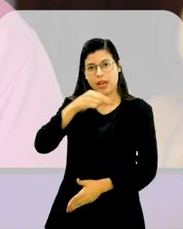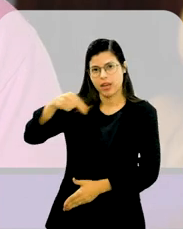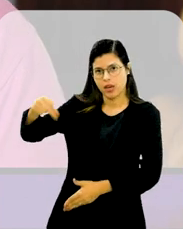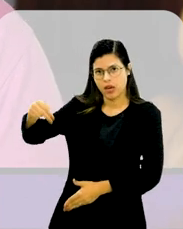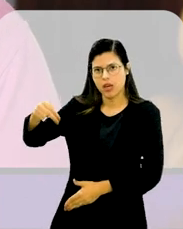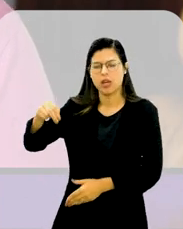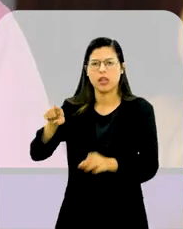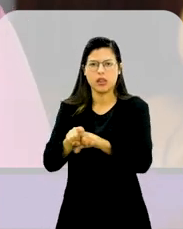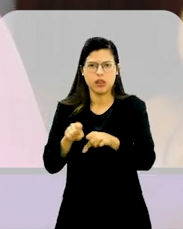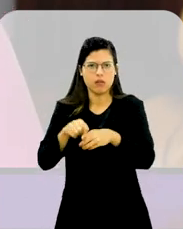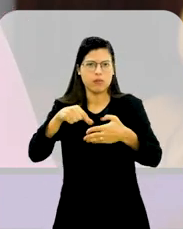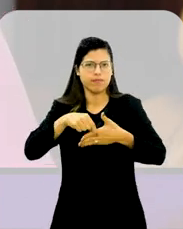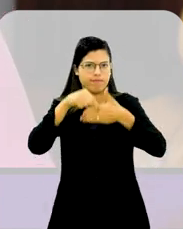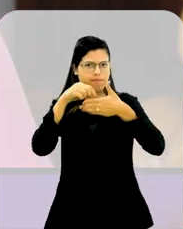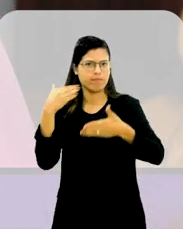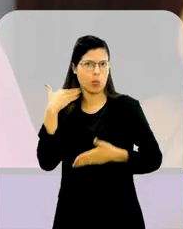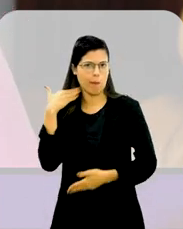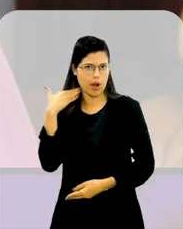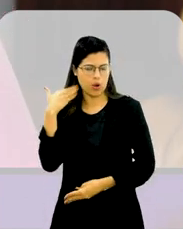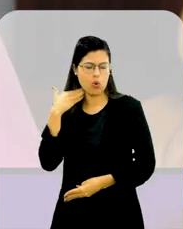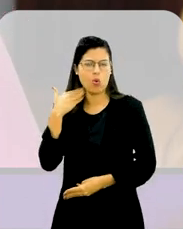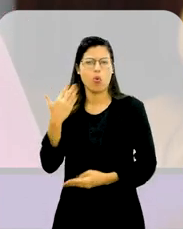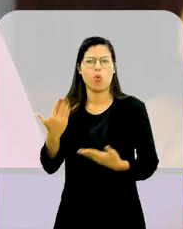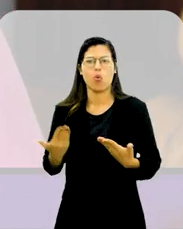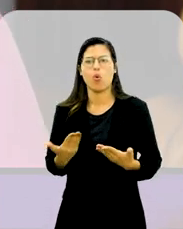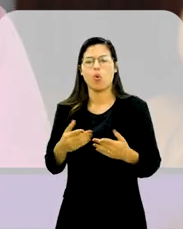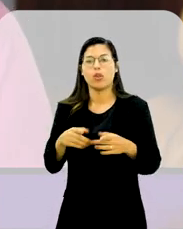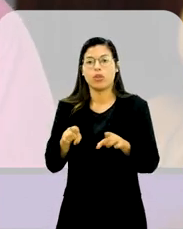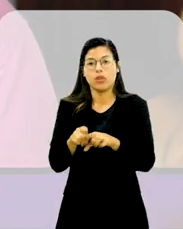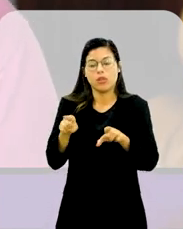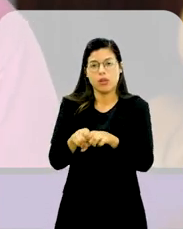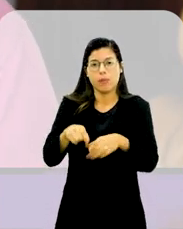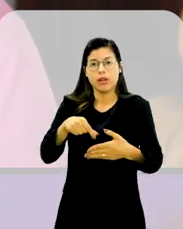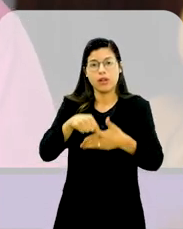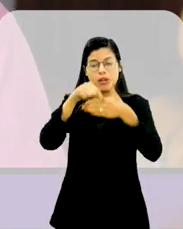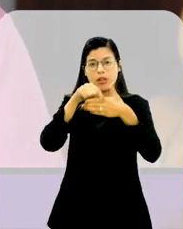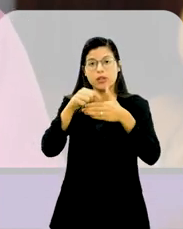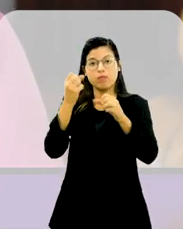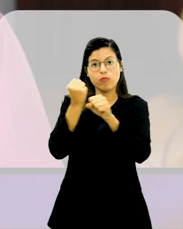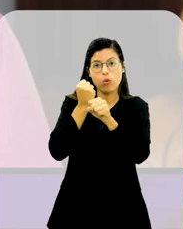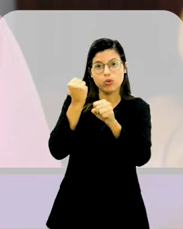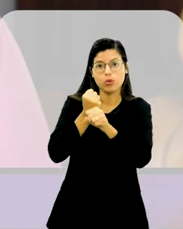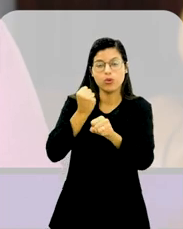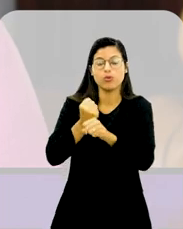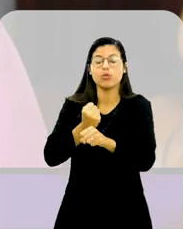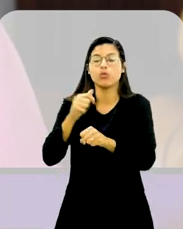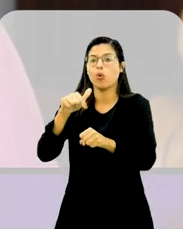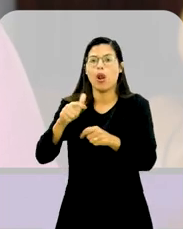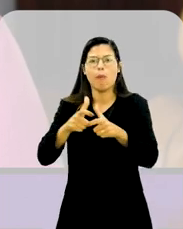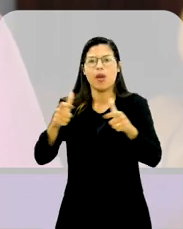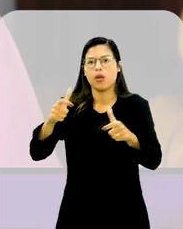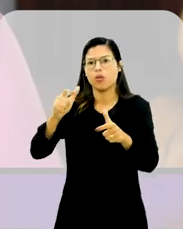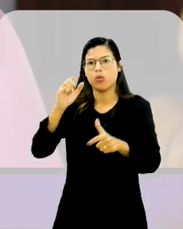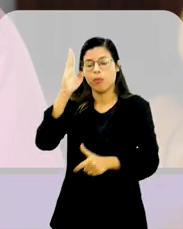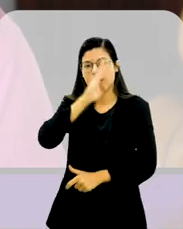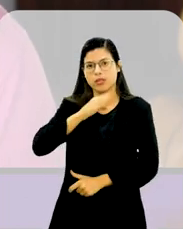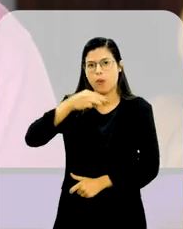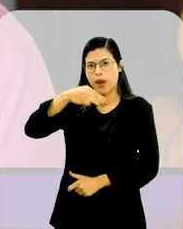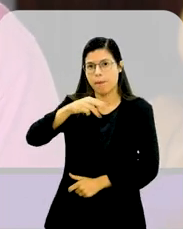da CNN é dono de um banco de uma financeira é dono de uma das maiores construtoras do Brasil